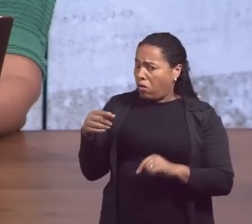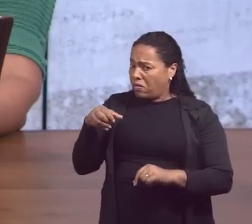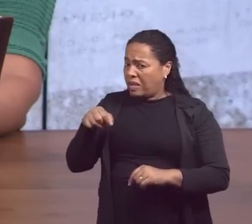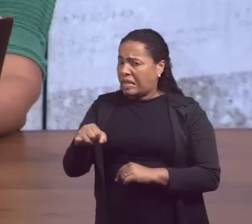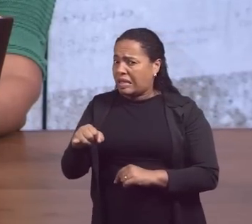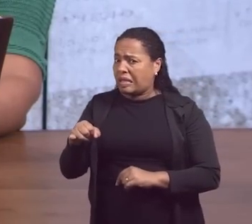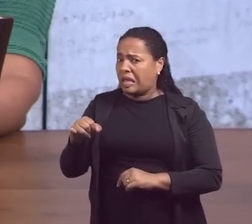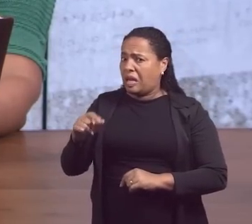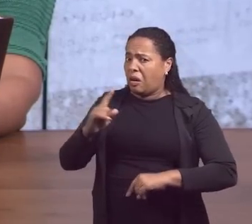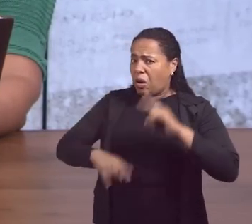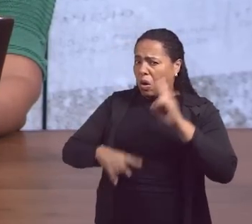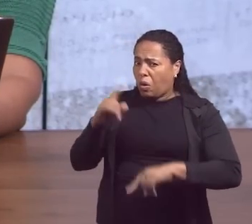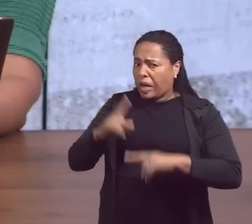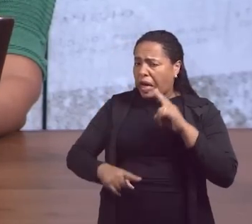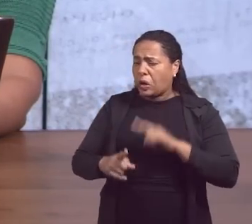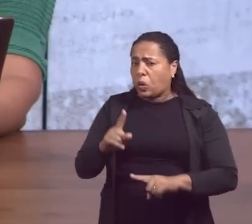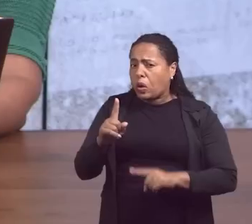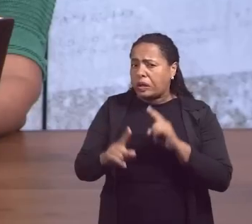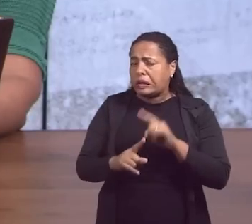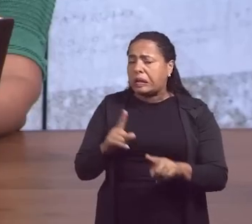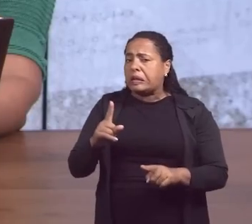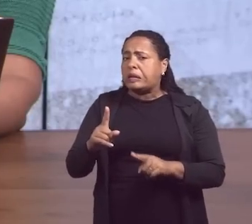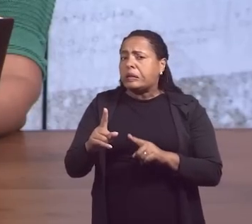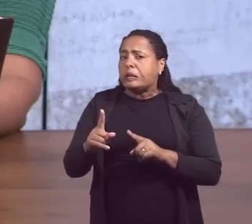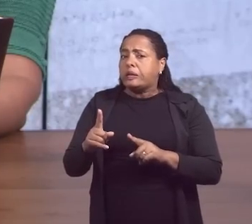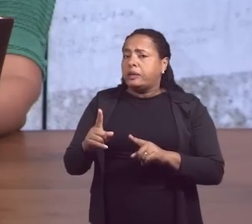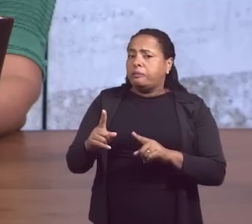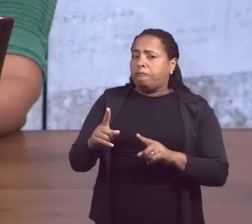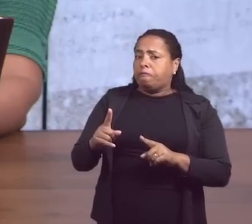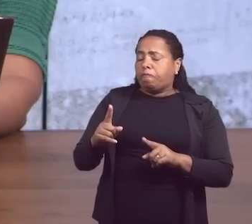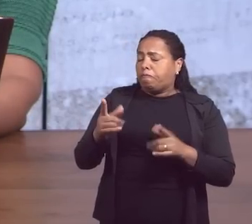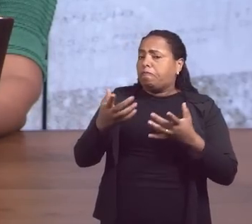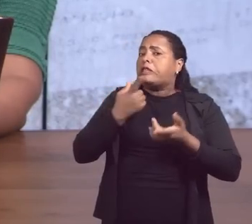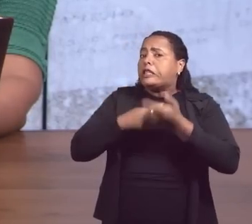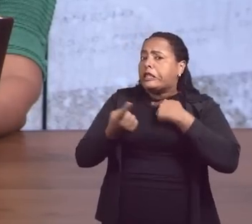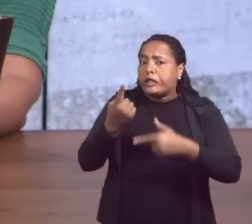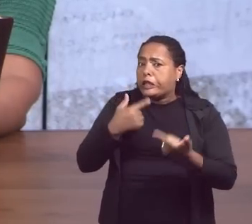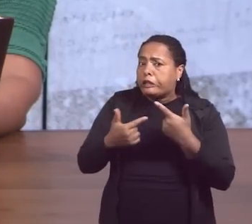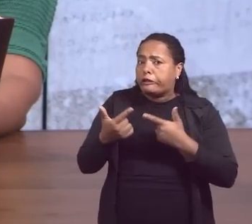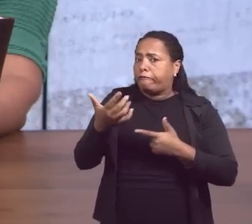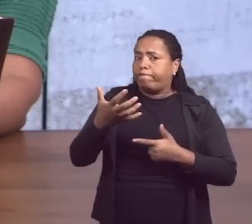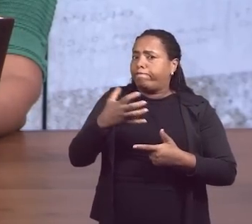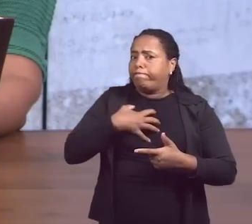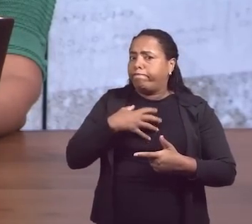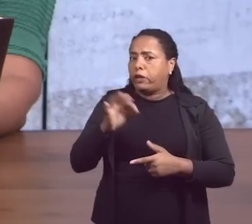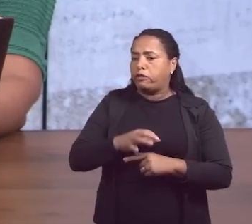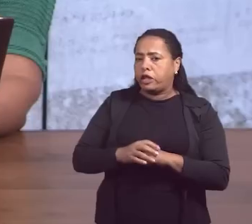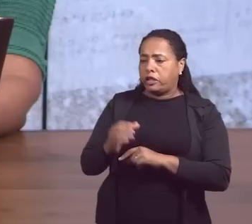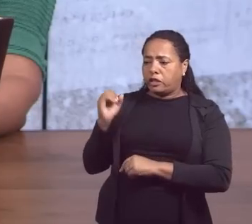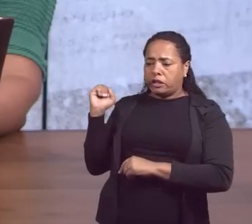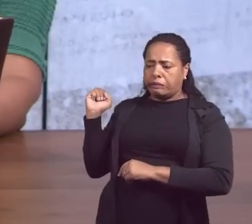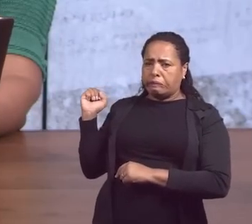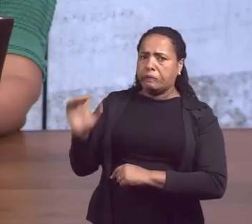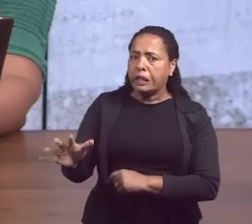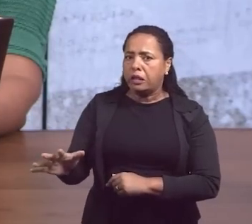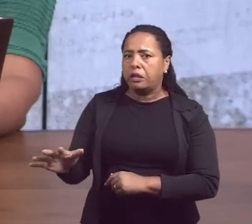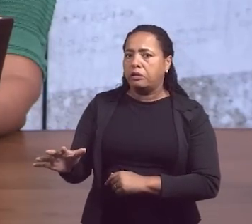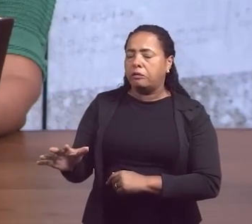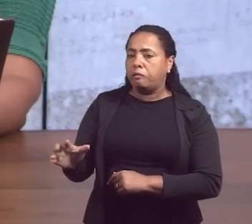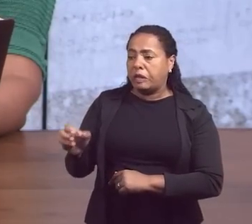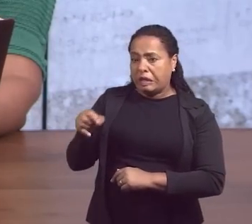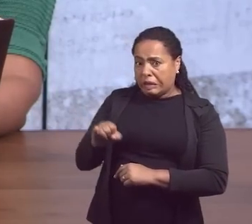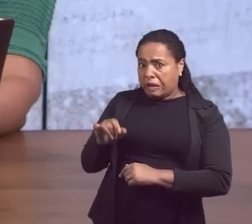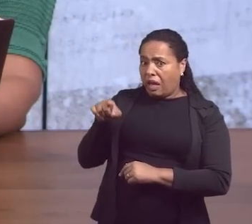sem desígnio, ou sobre ela fizer cair alguma pedra sem o ver, de que possa morrer, e